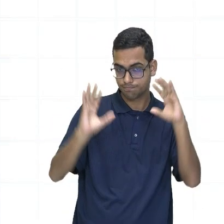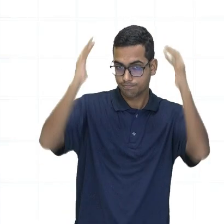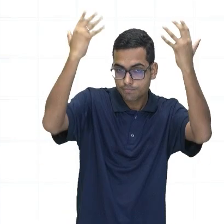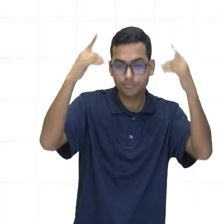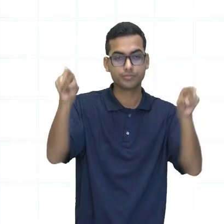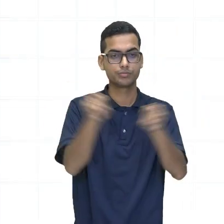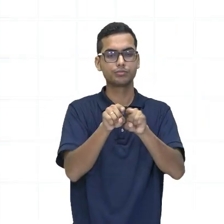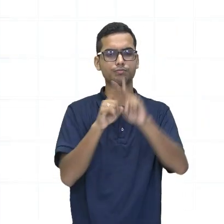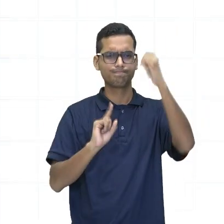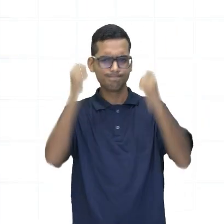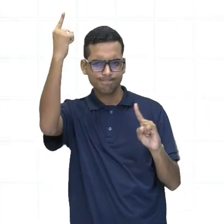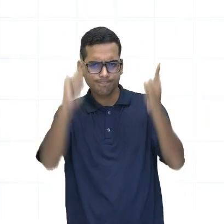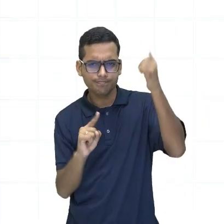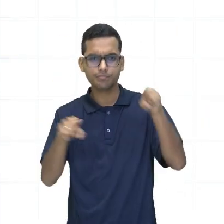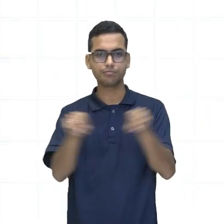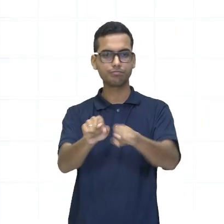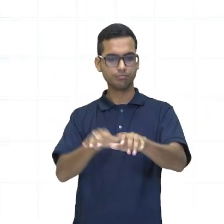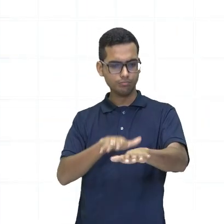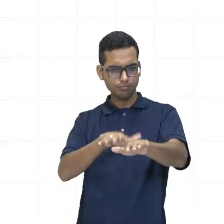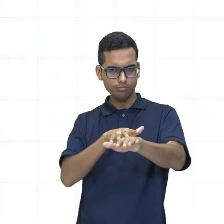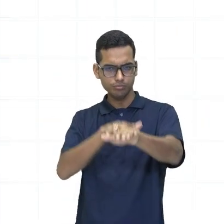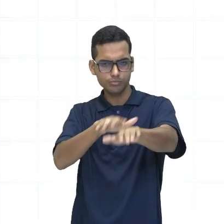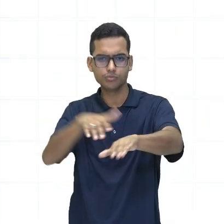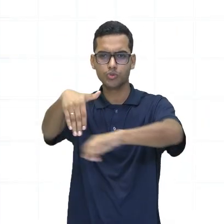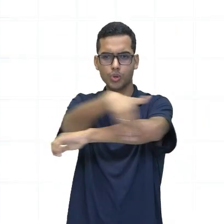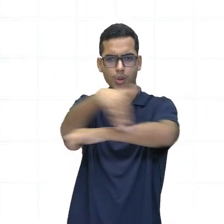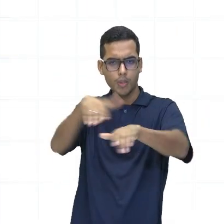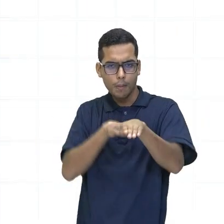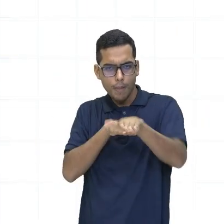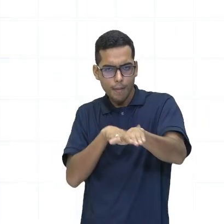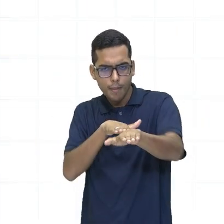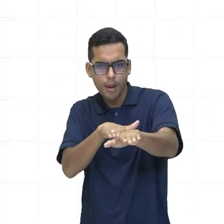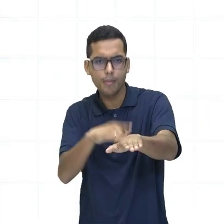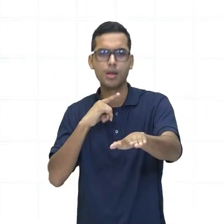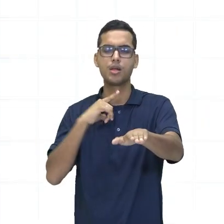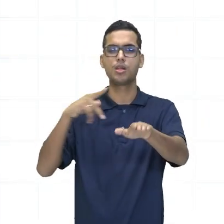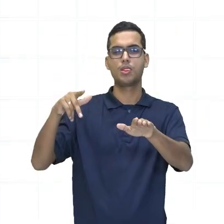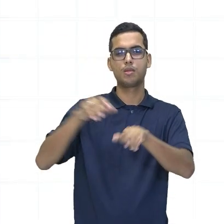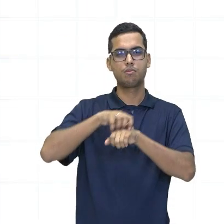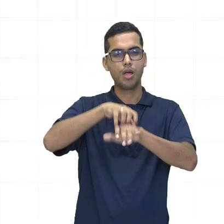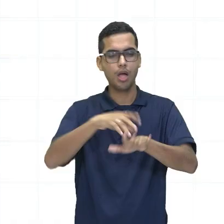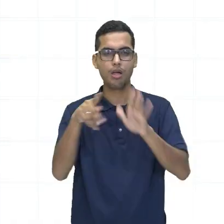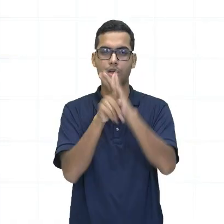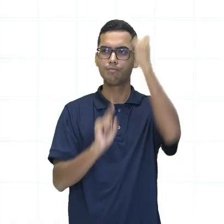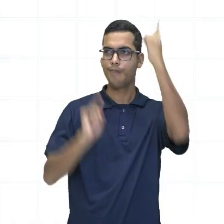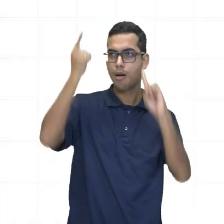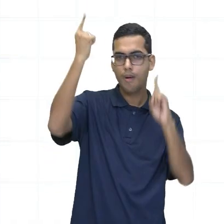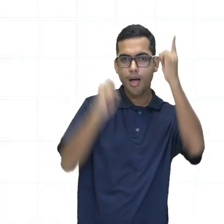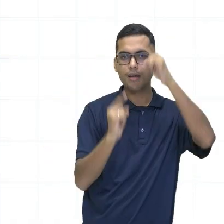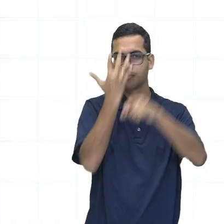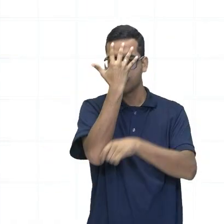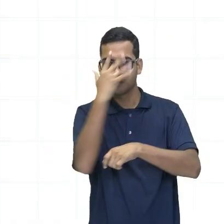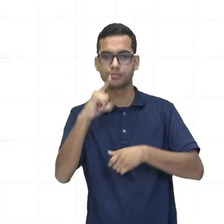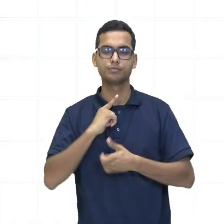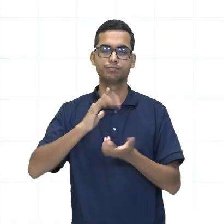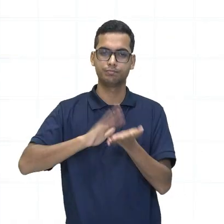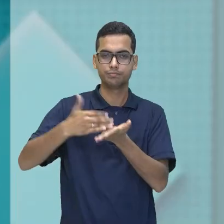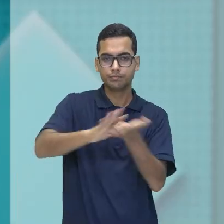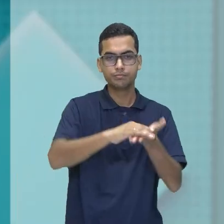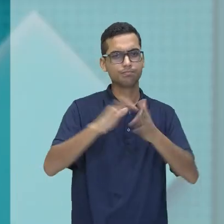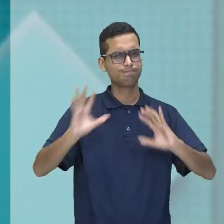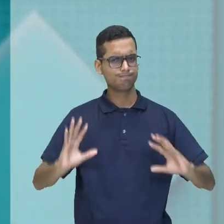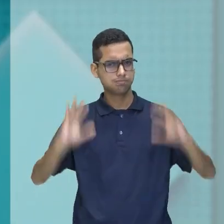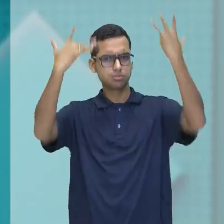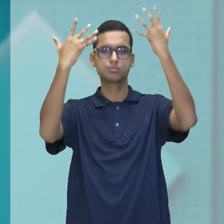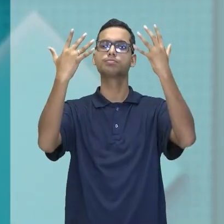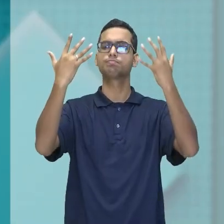alegóricos, entram na avenida para o desfile. Então, é um evento grandioso,